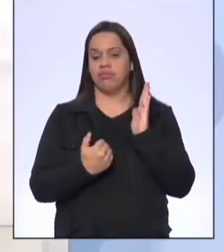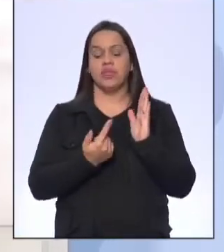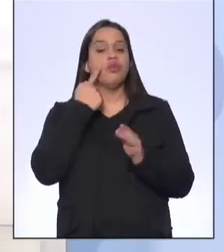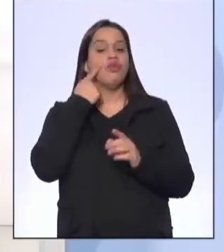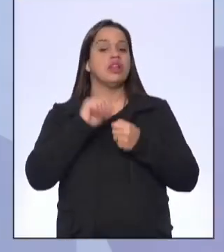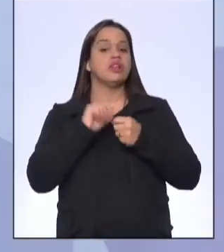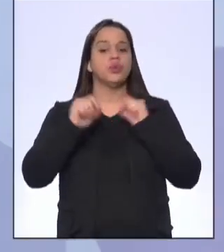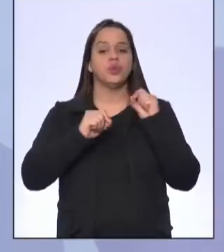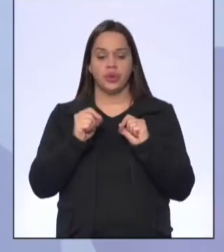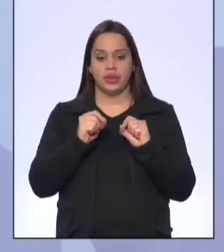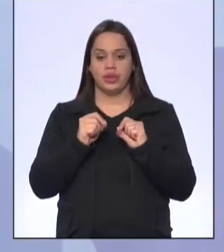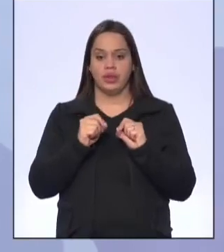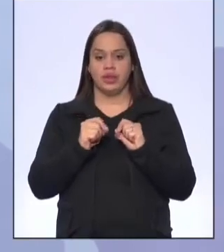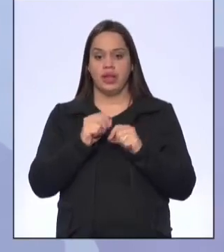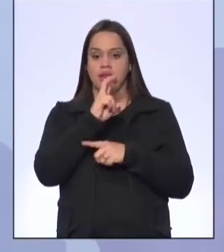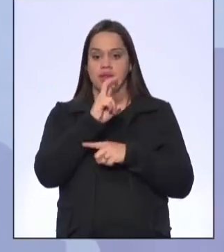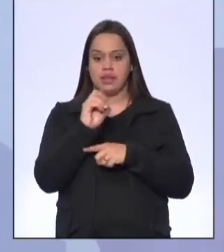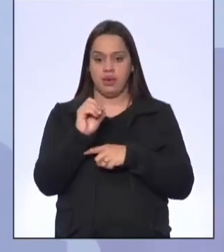tenho que fazer?